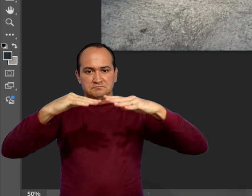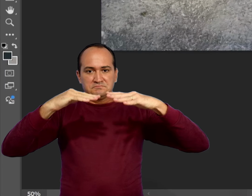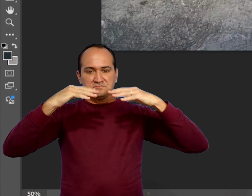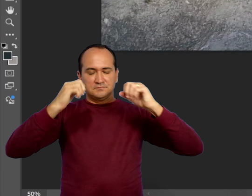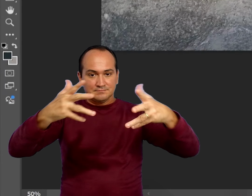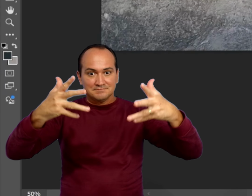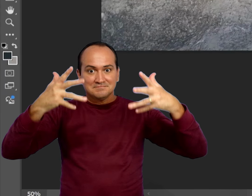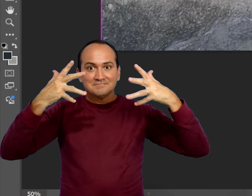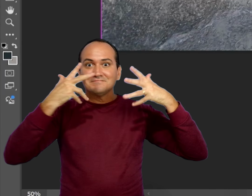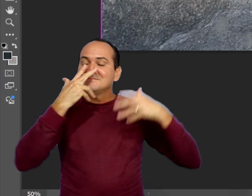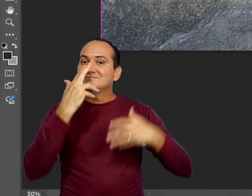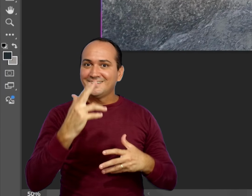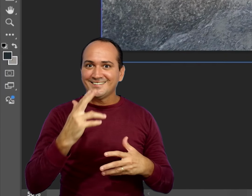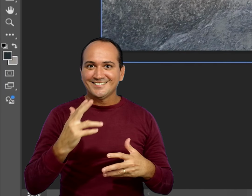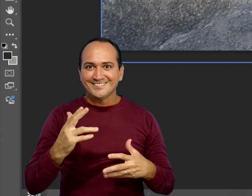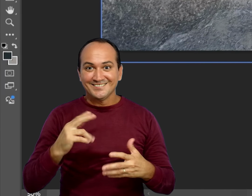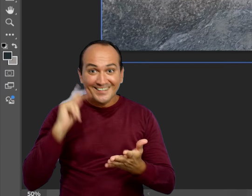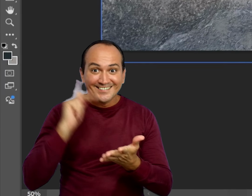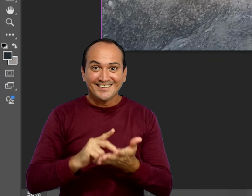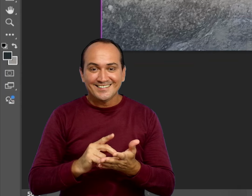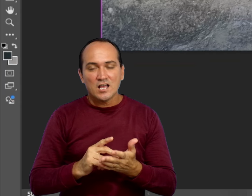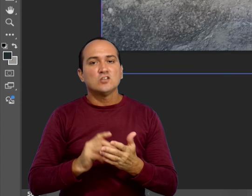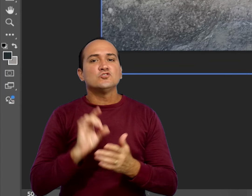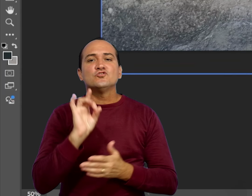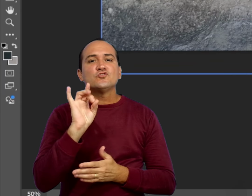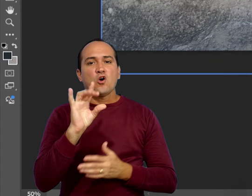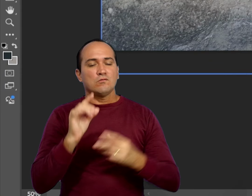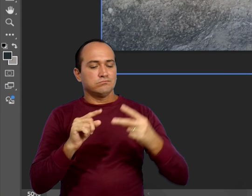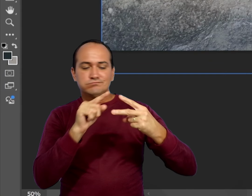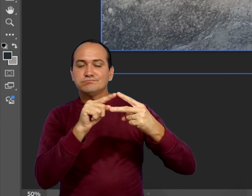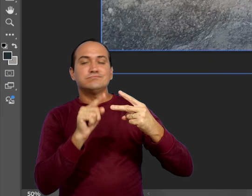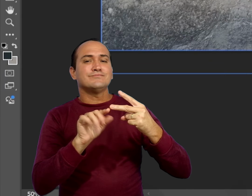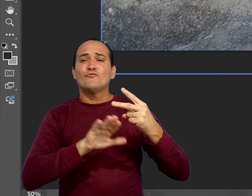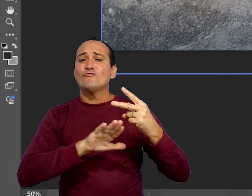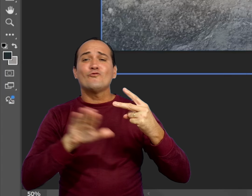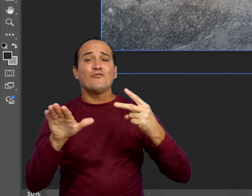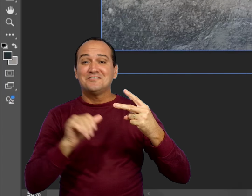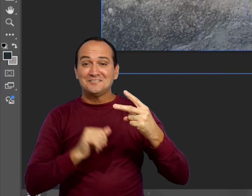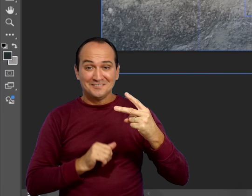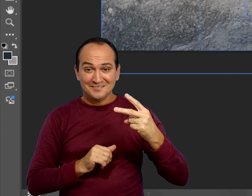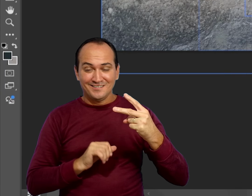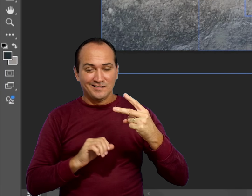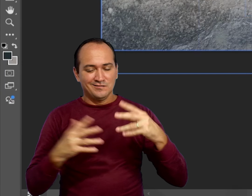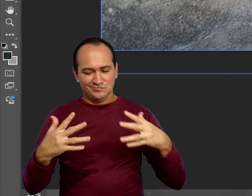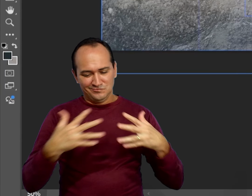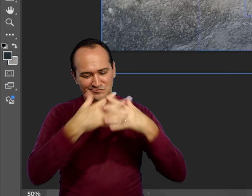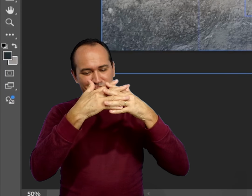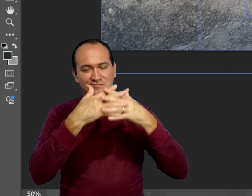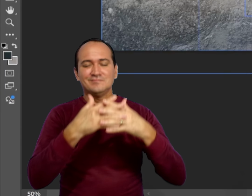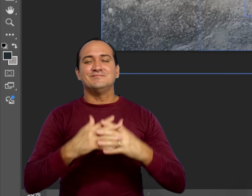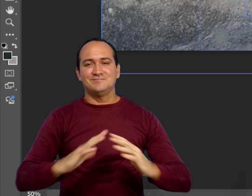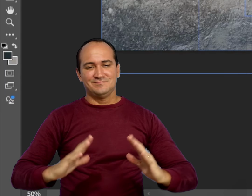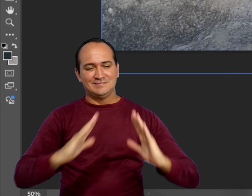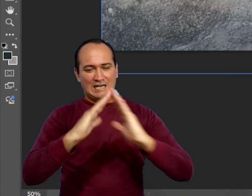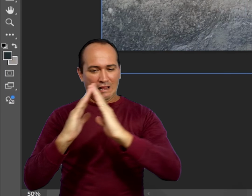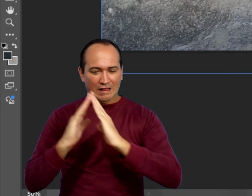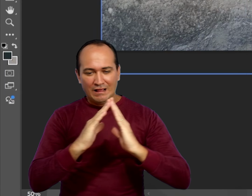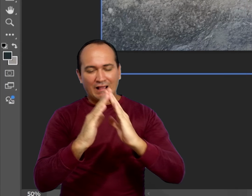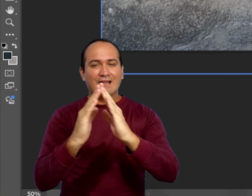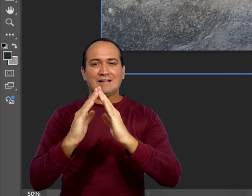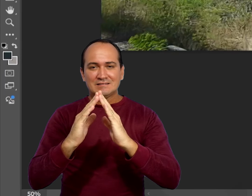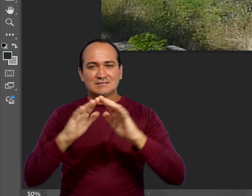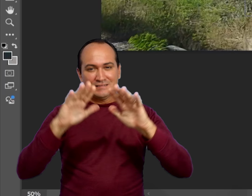criar essa ilusão. Então, como eu falei para vocês, eu vou trabalhar somente com essas duas camadas aqui, na verdade. Eu vou até integrar logo a foto do